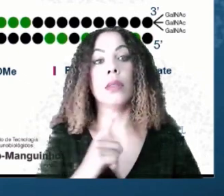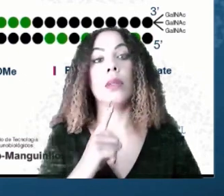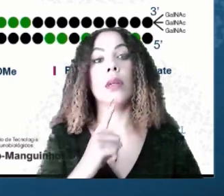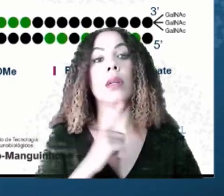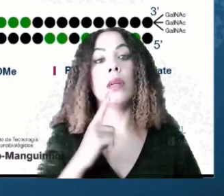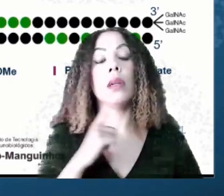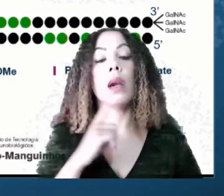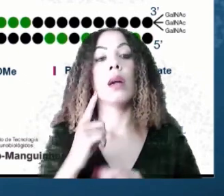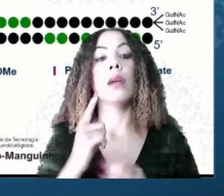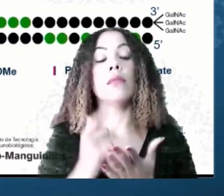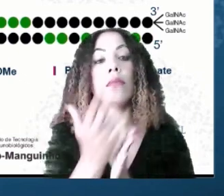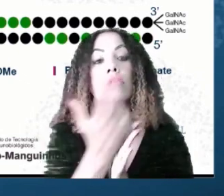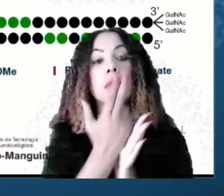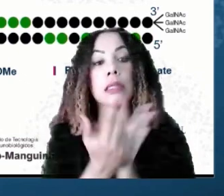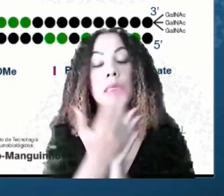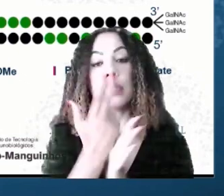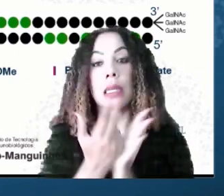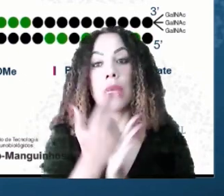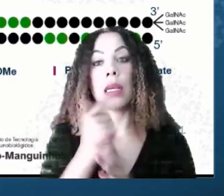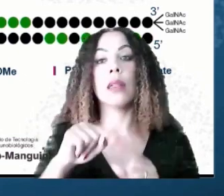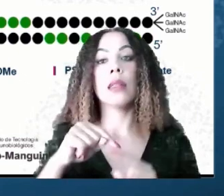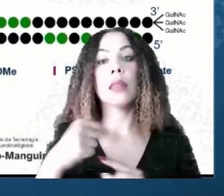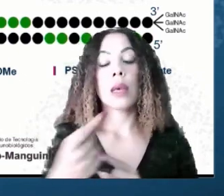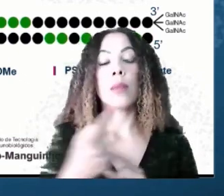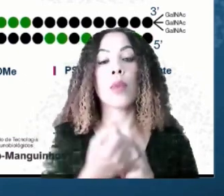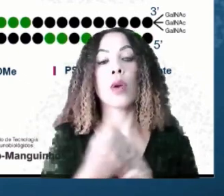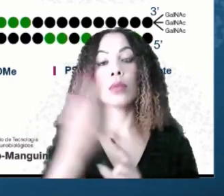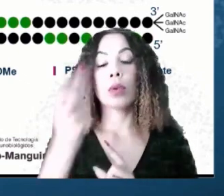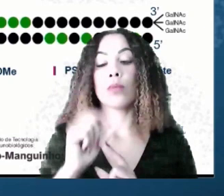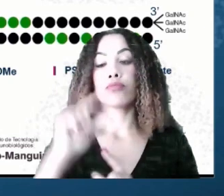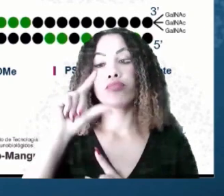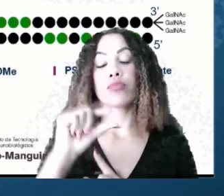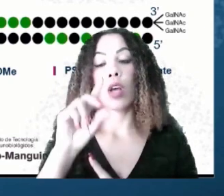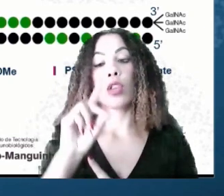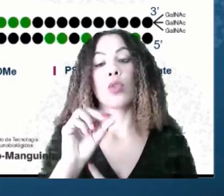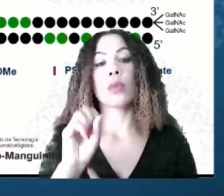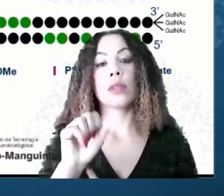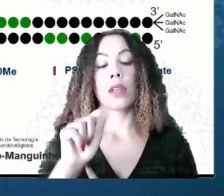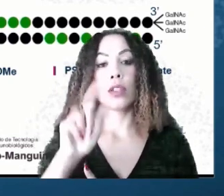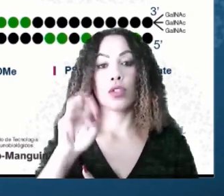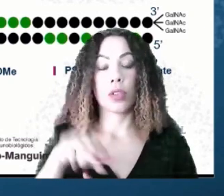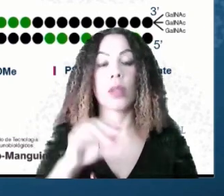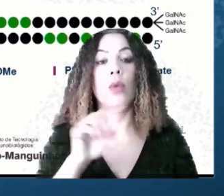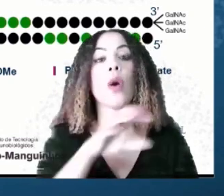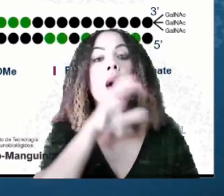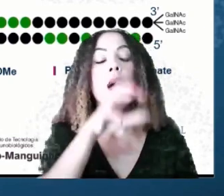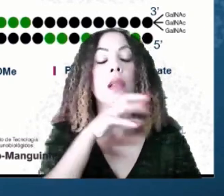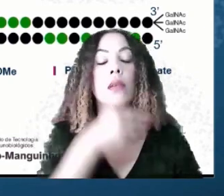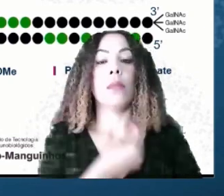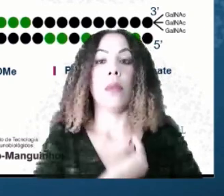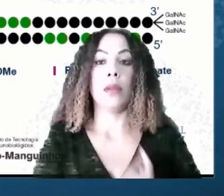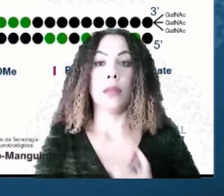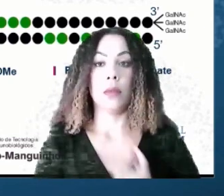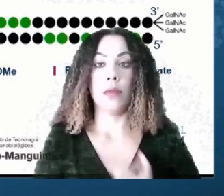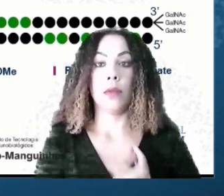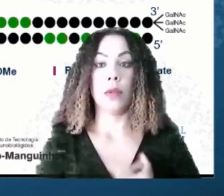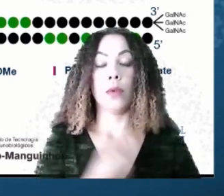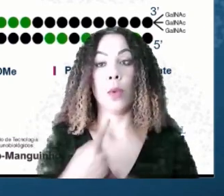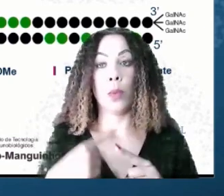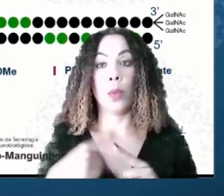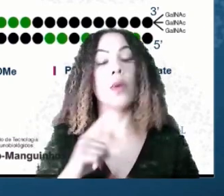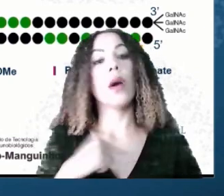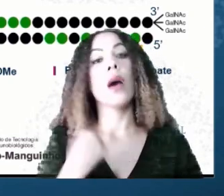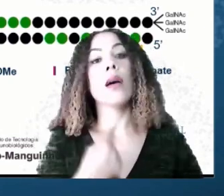designs depois da dosagem em animais vivos, porque a gente